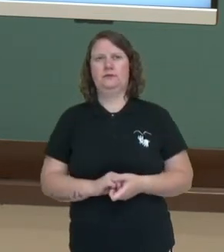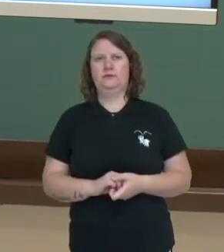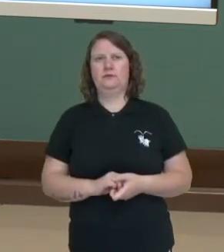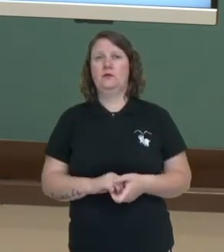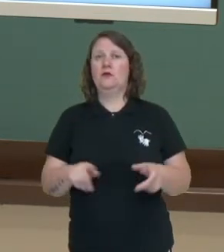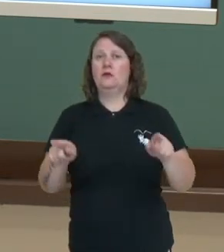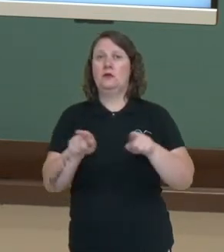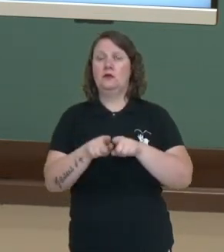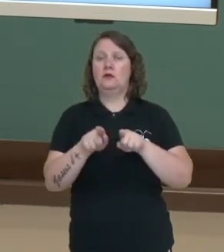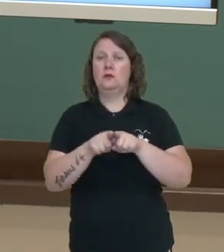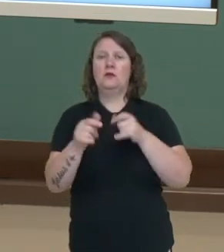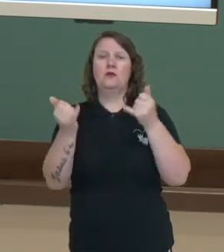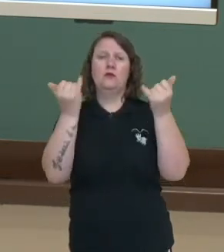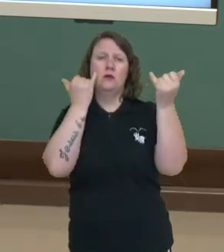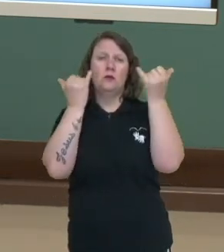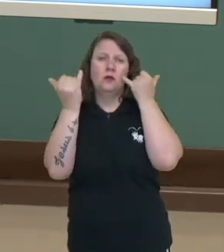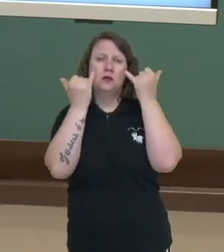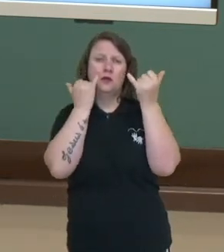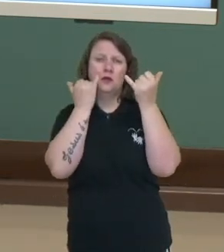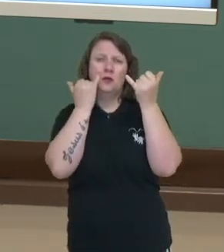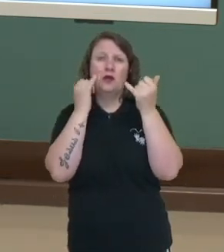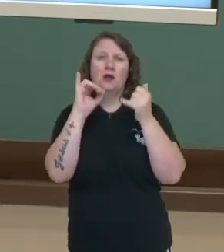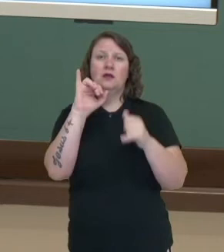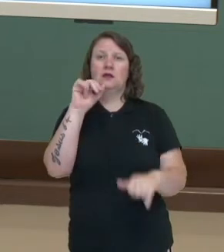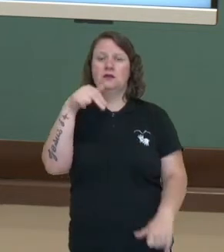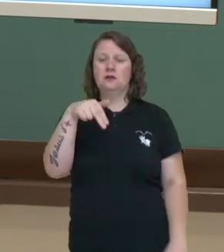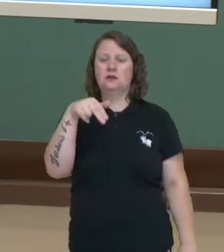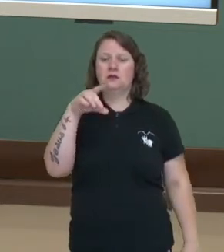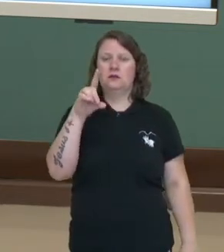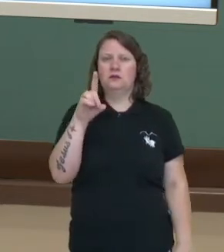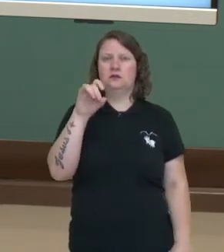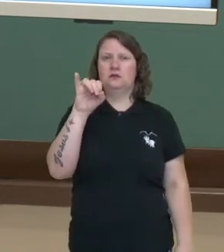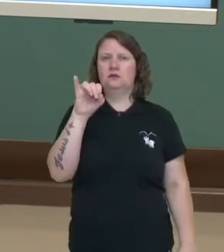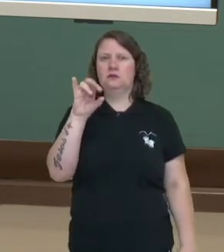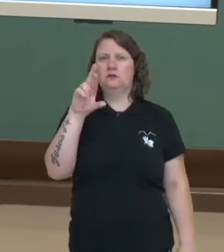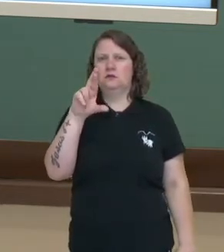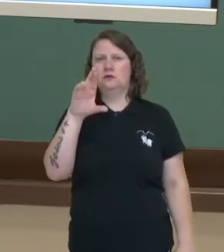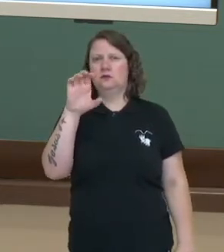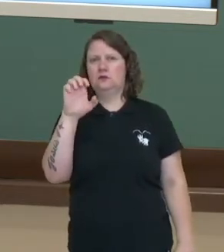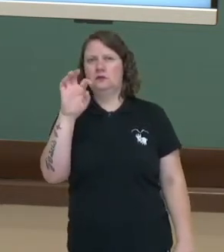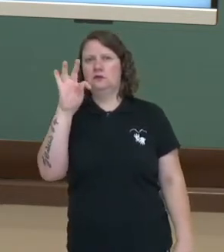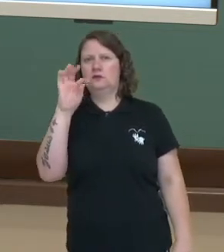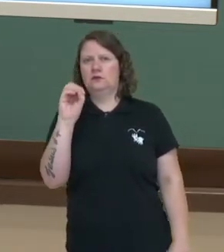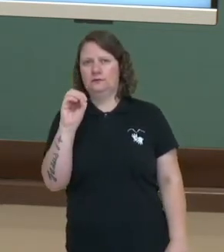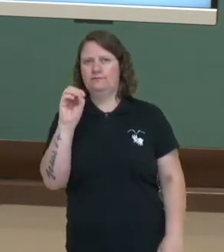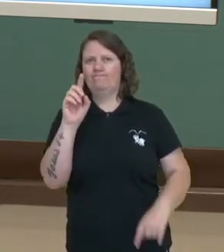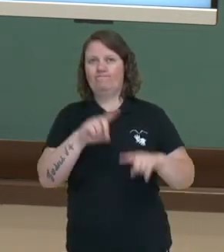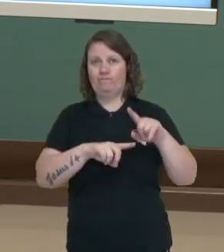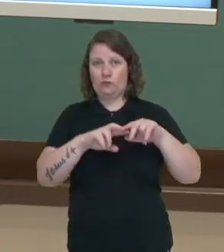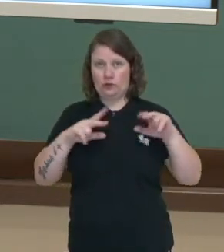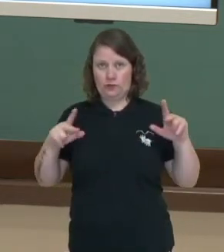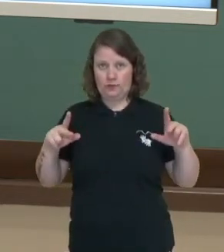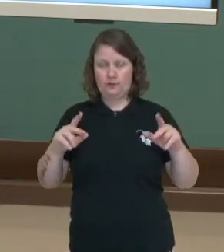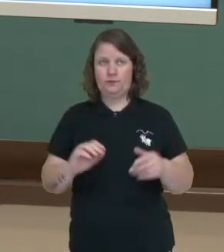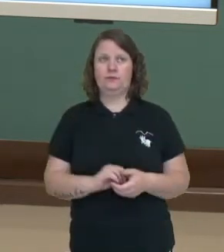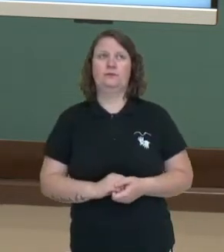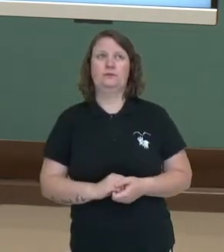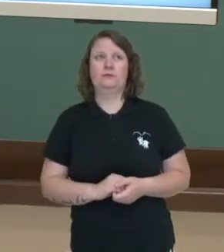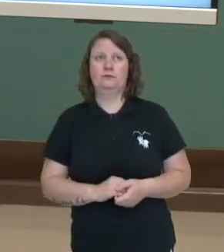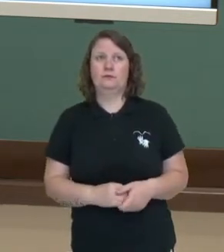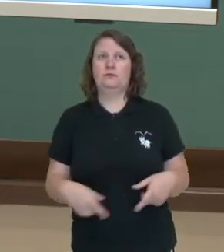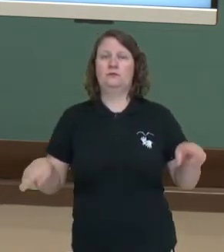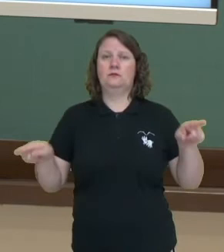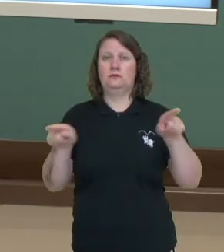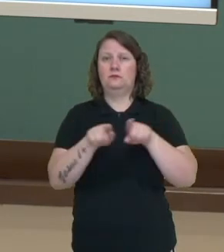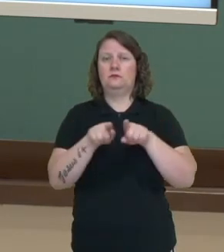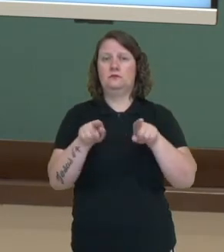que falta é um objeto indireto, que nesse caso é uma oração com papel de objeto direto. Então, isso também ela